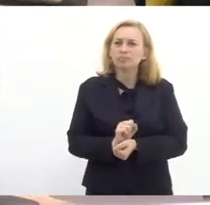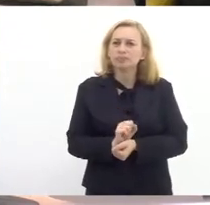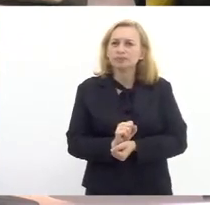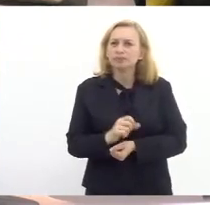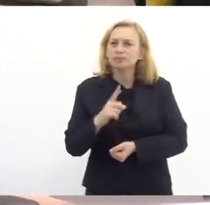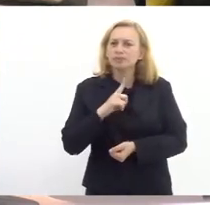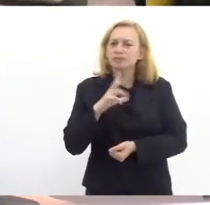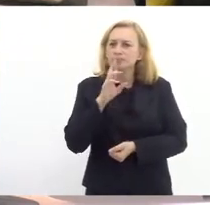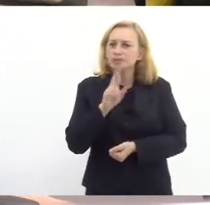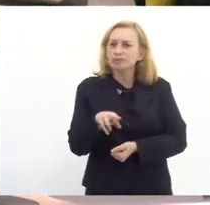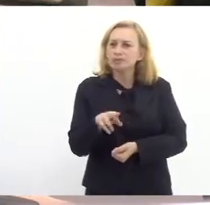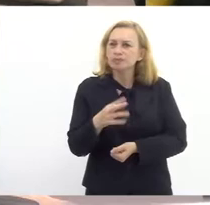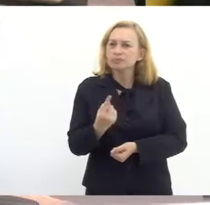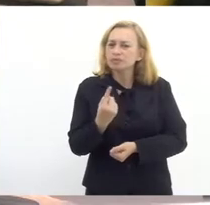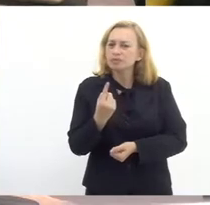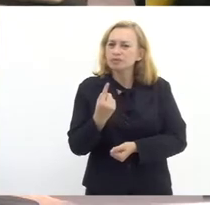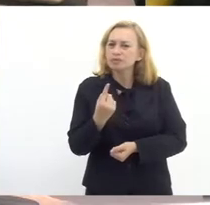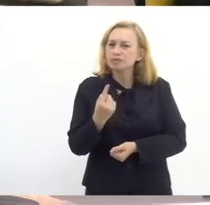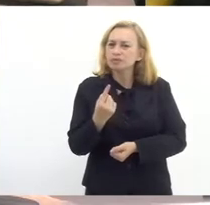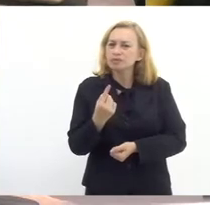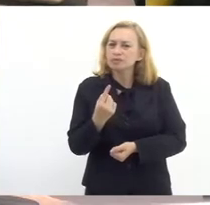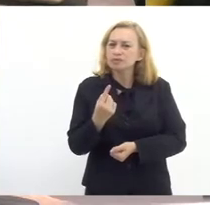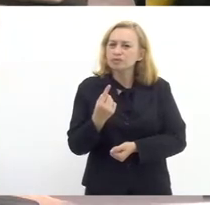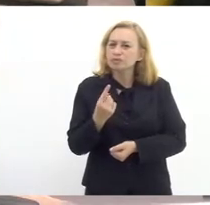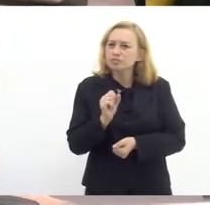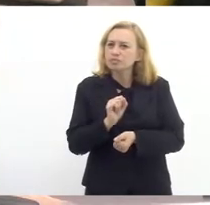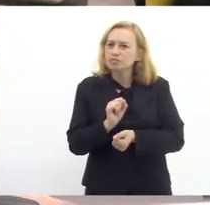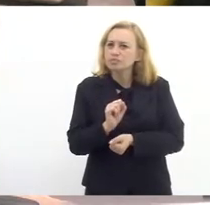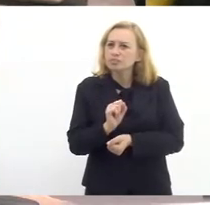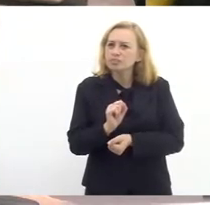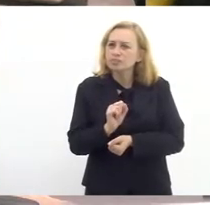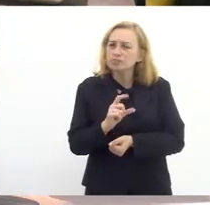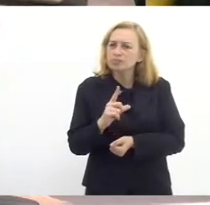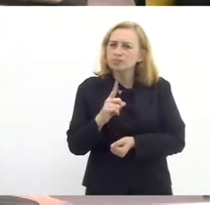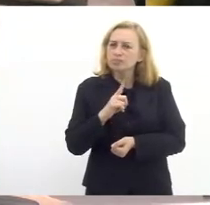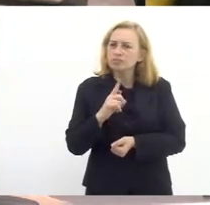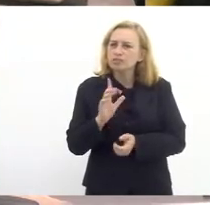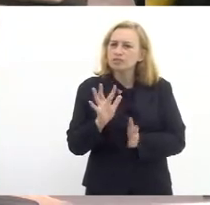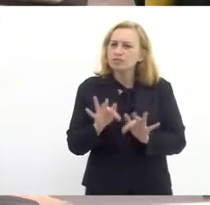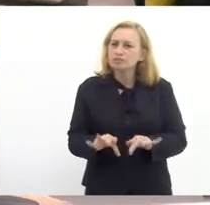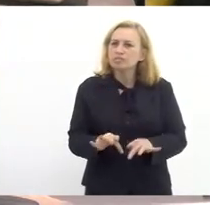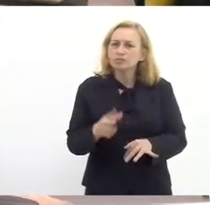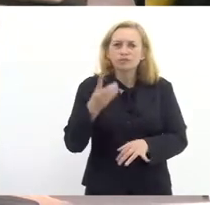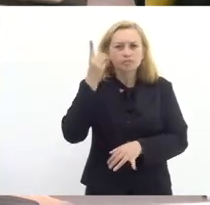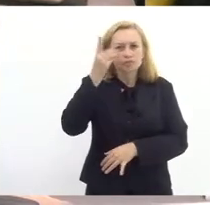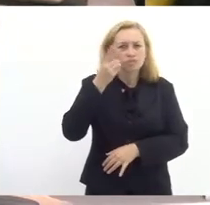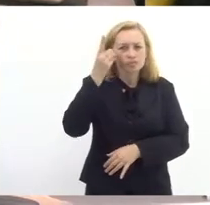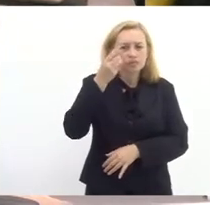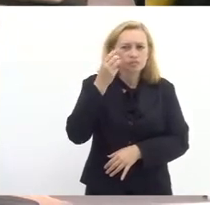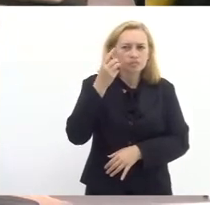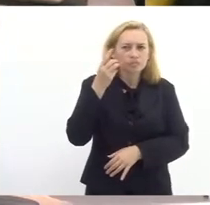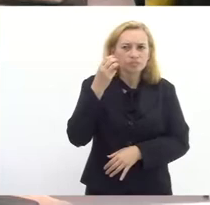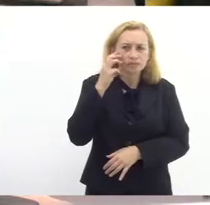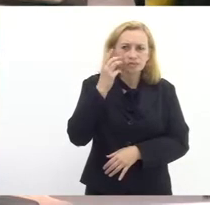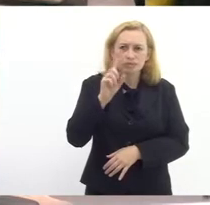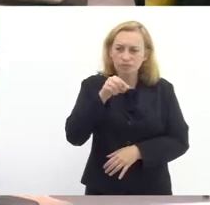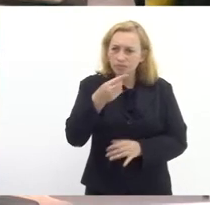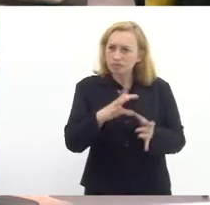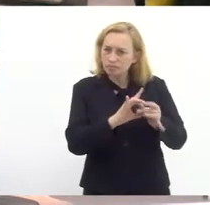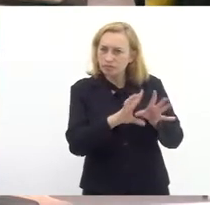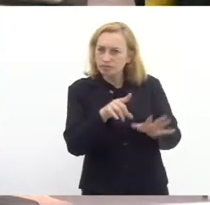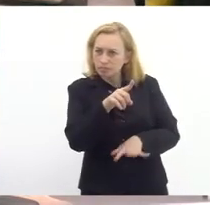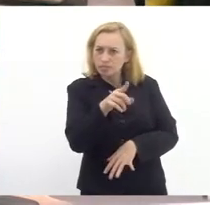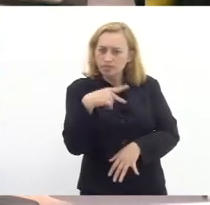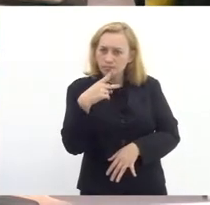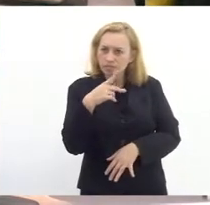Ainda tem respostas. Ainda tem uma aqui. Leomar, a gente ainda tem que acabar de responder aqui o deputado Voltec. Depois eu te dou depois de,